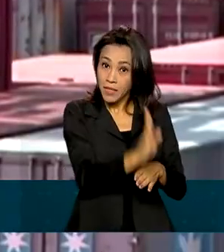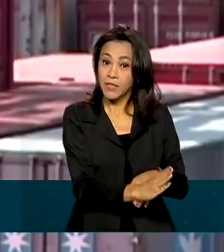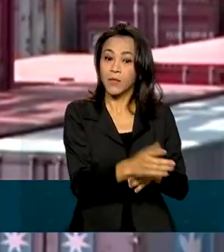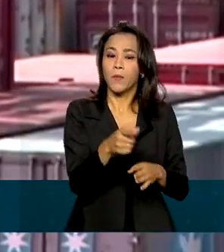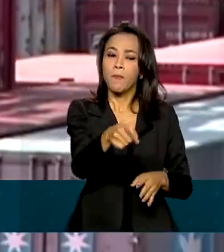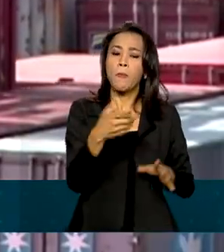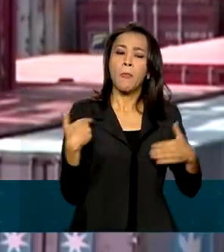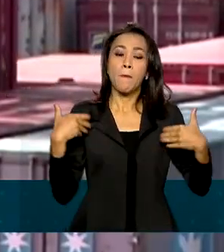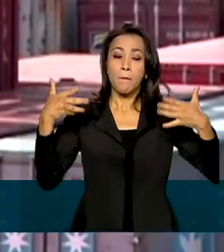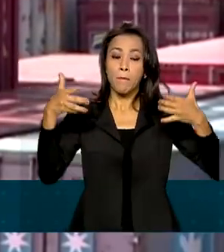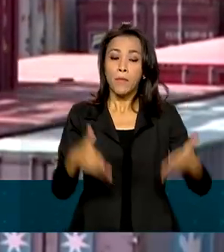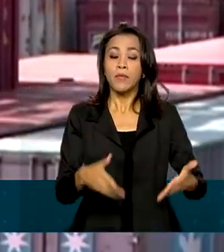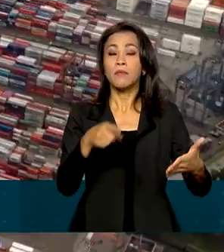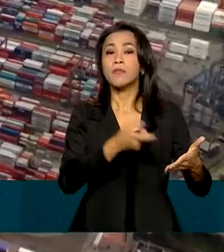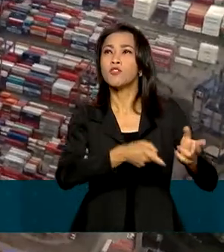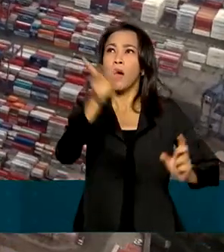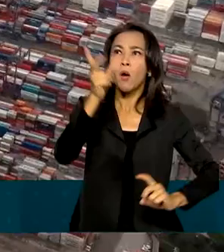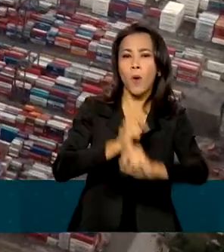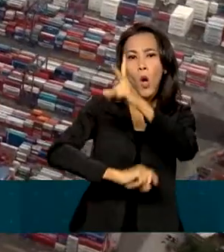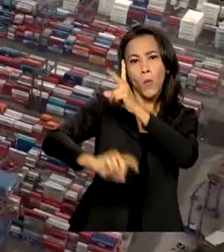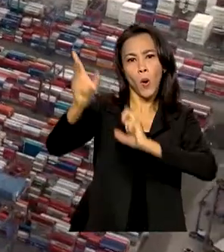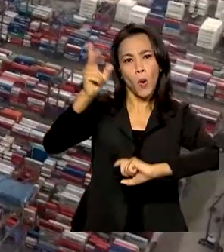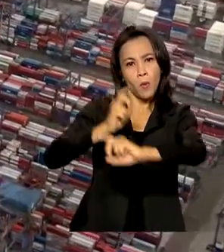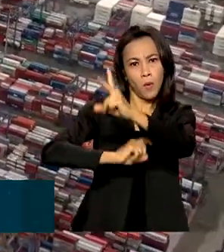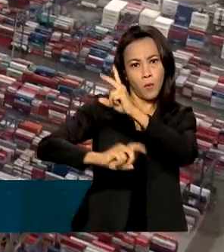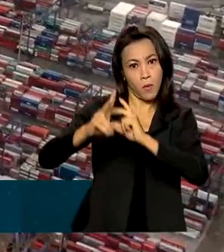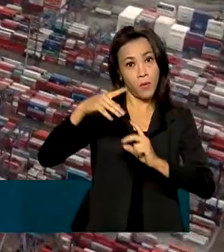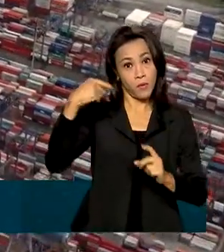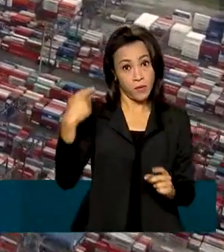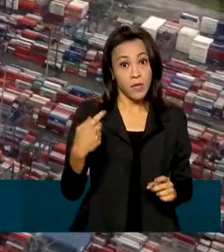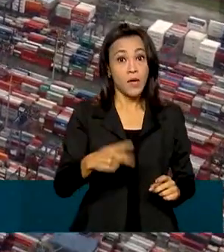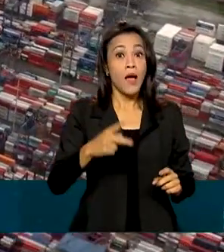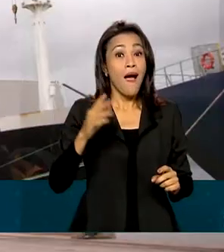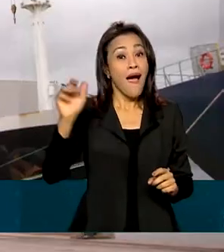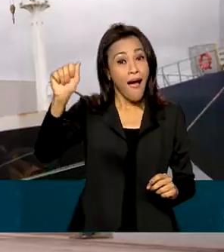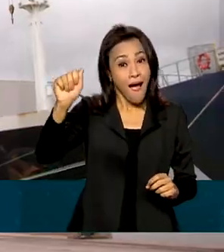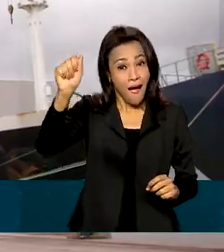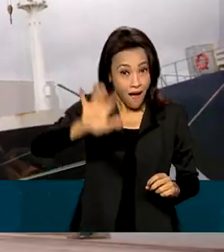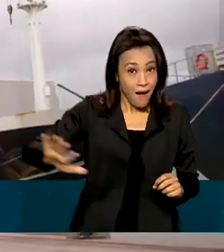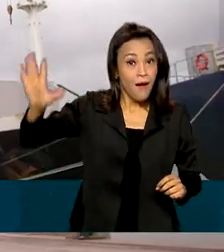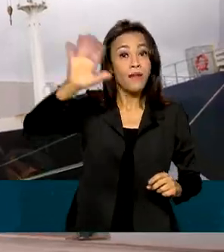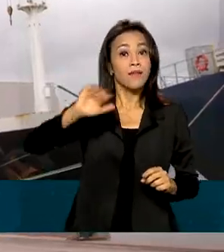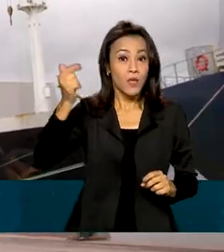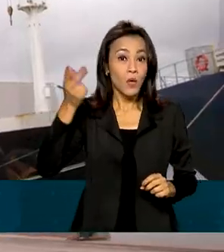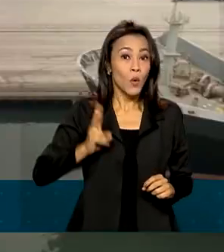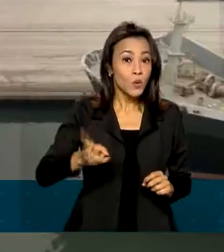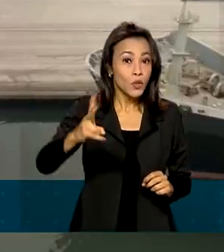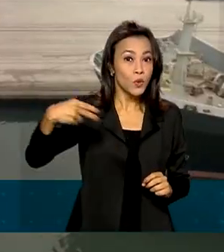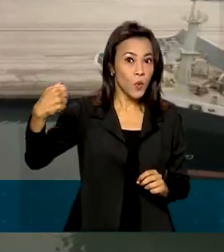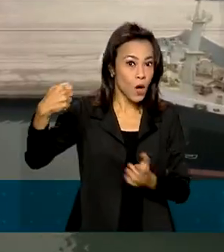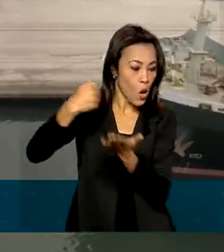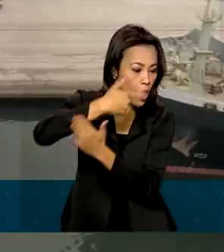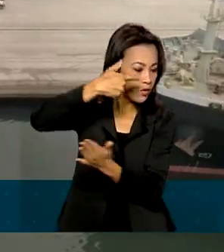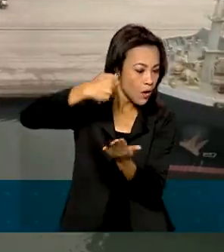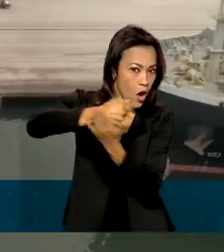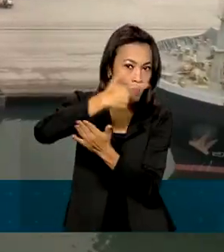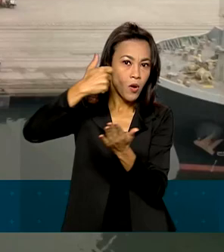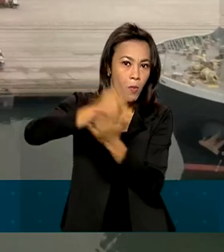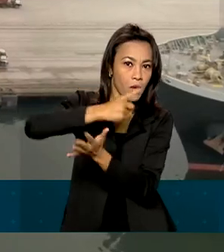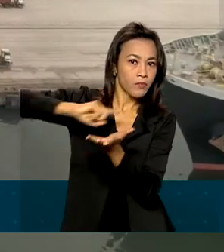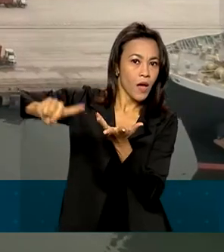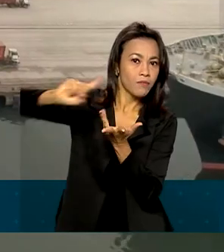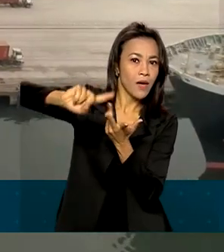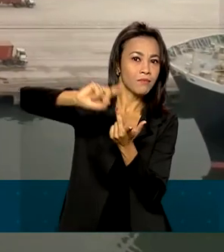participação nas exportações nacionais a Ásia continua absorvendo a maior parte de nossos